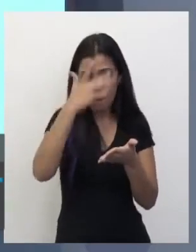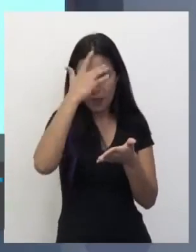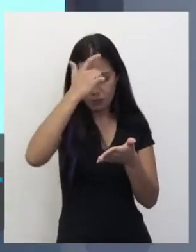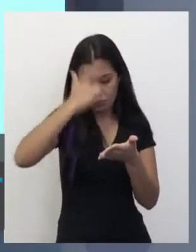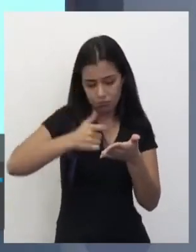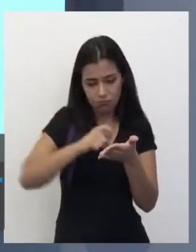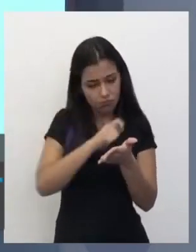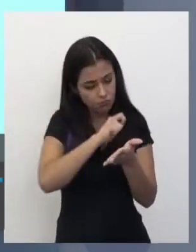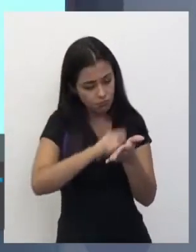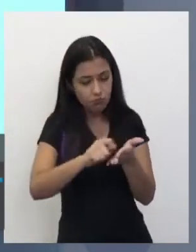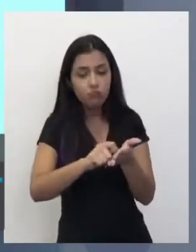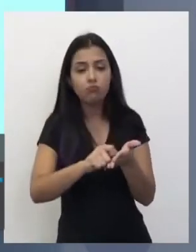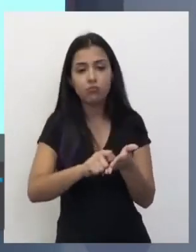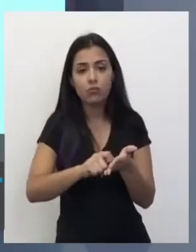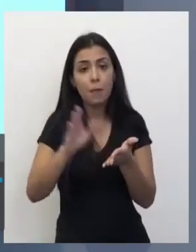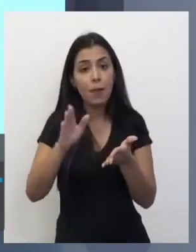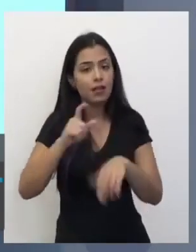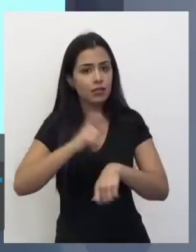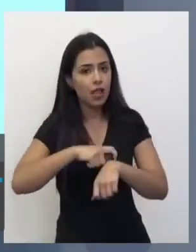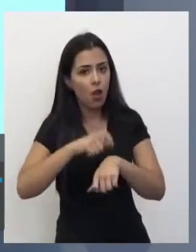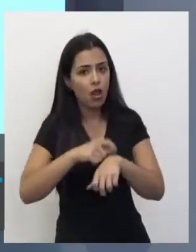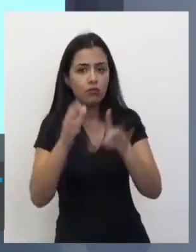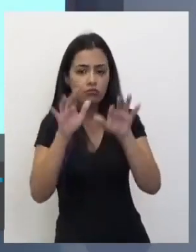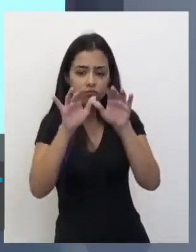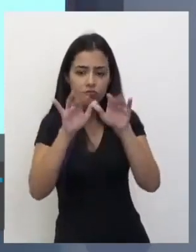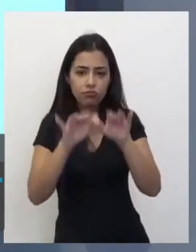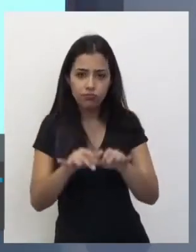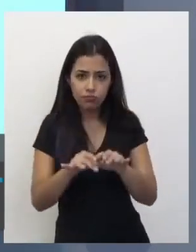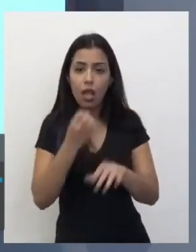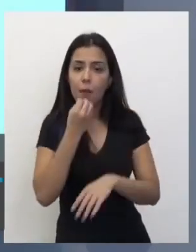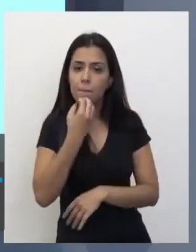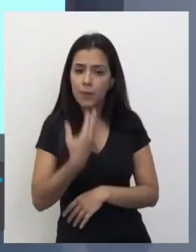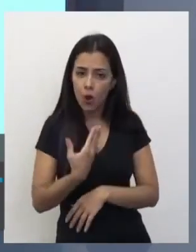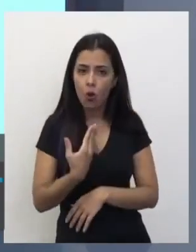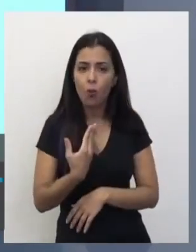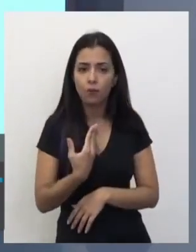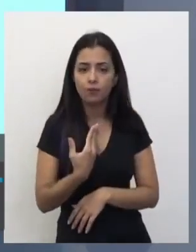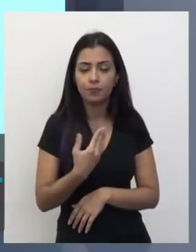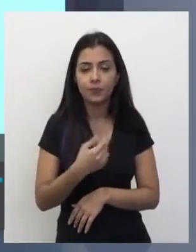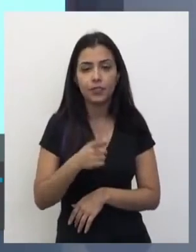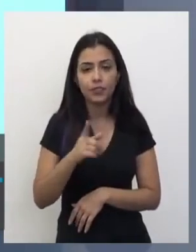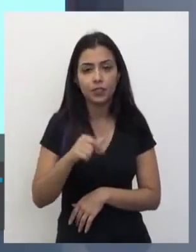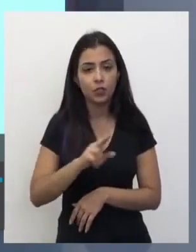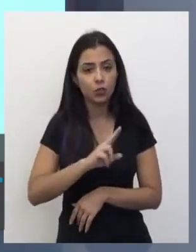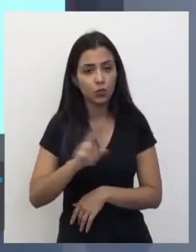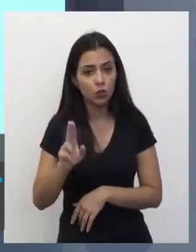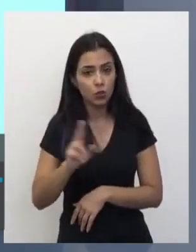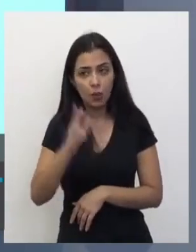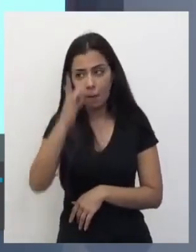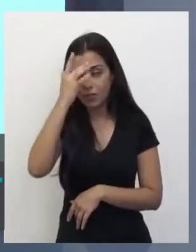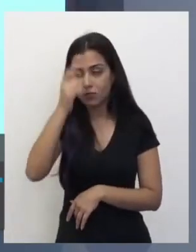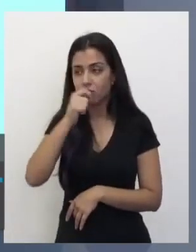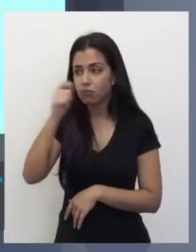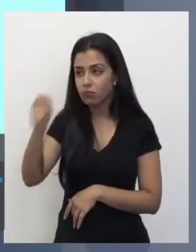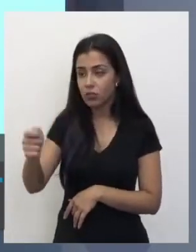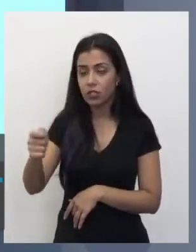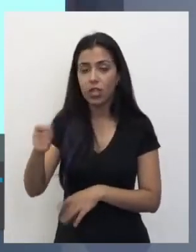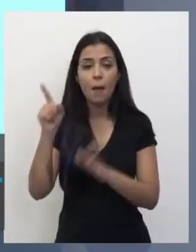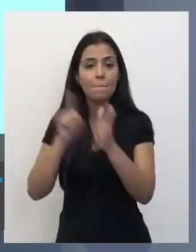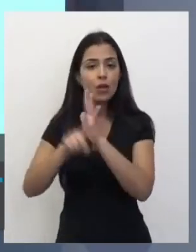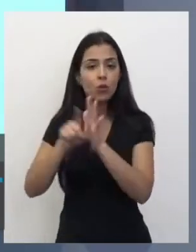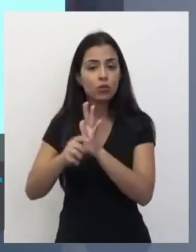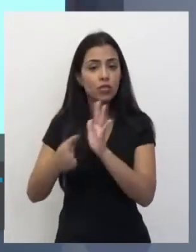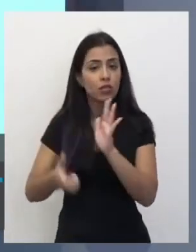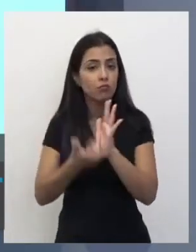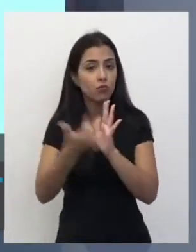precisa, mas na hora de redigir é importante. Então, você coloca o nome do entrevistado, Quais foram as perguntas que